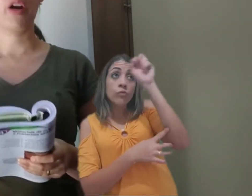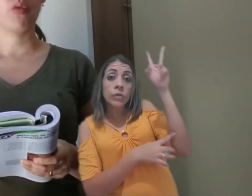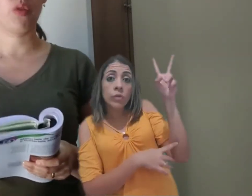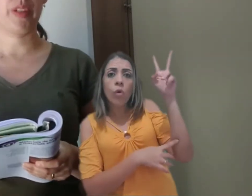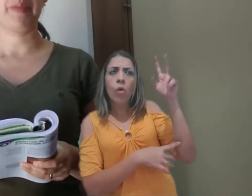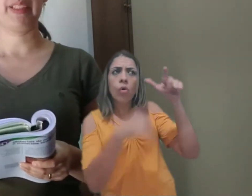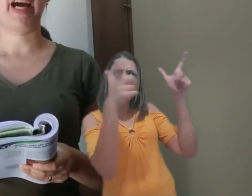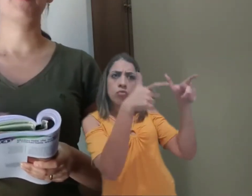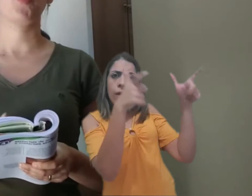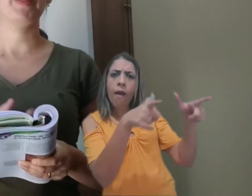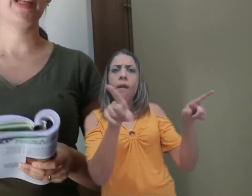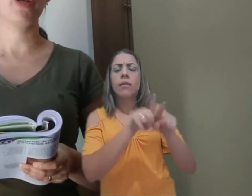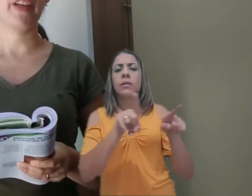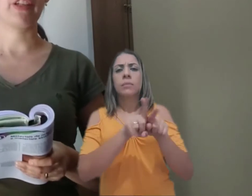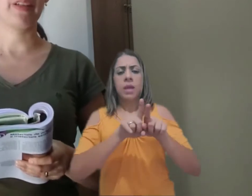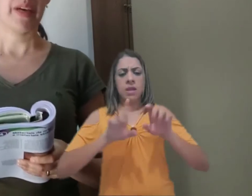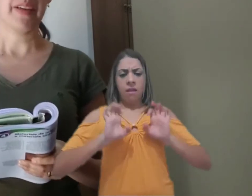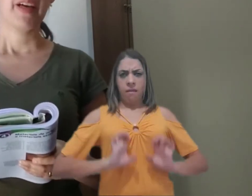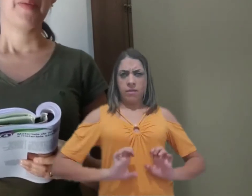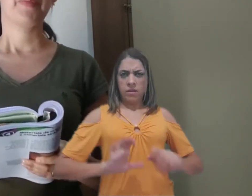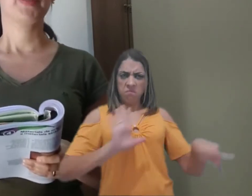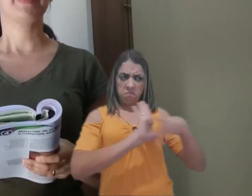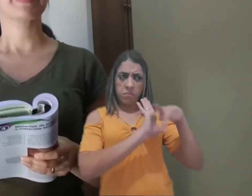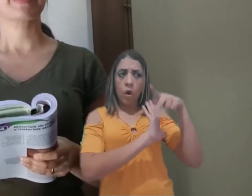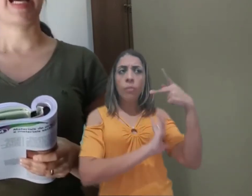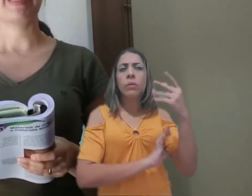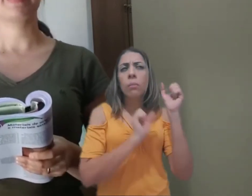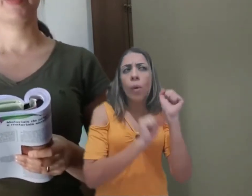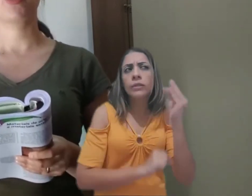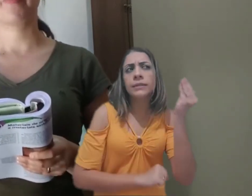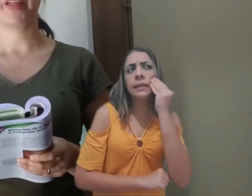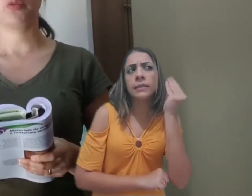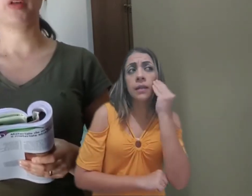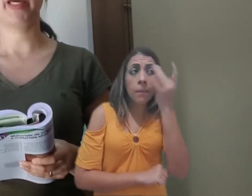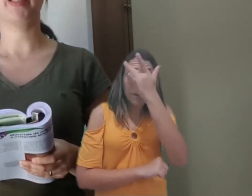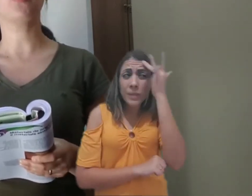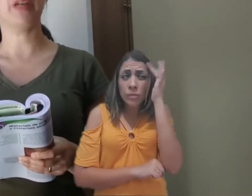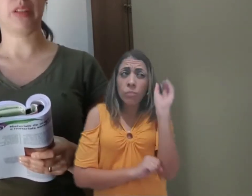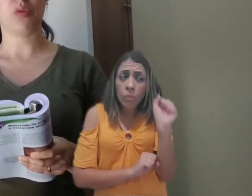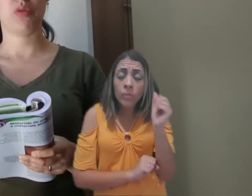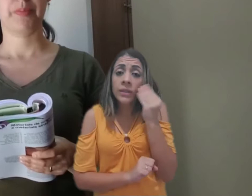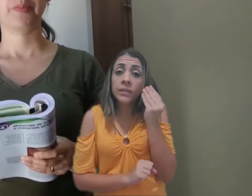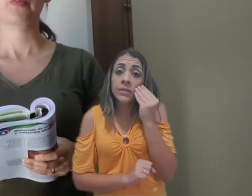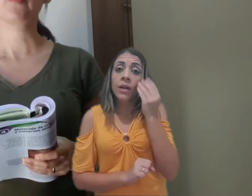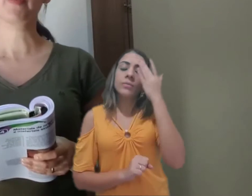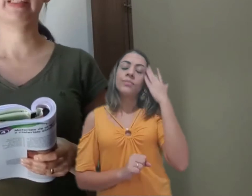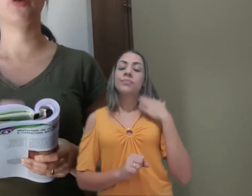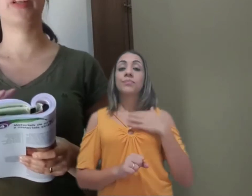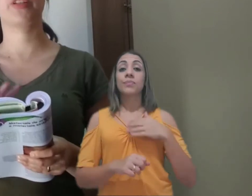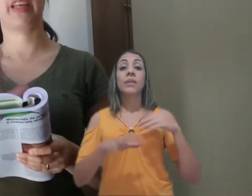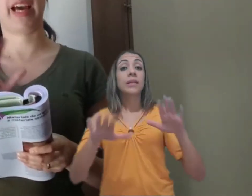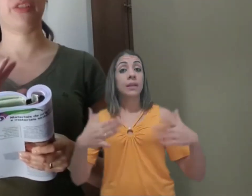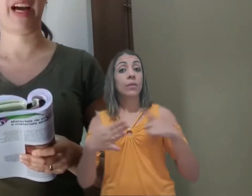para órgãos governamentais, para comitê de ética também, para poder testar esse medicamento em humanos.